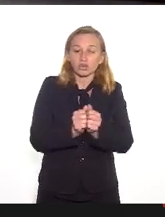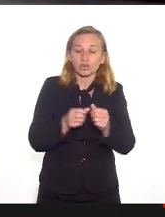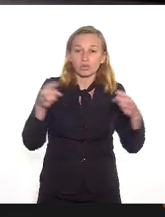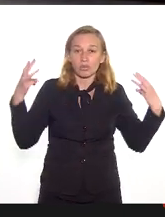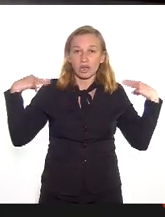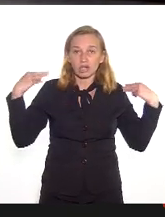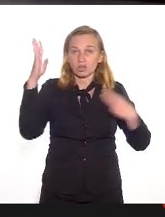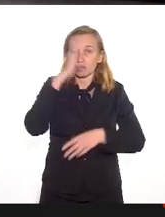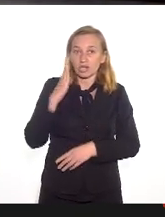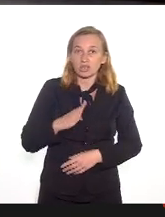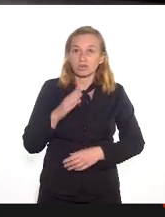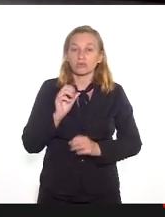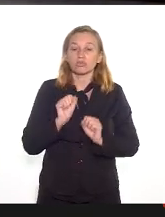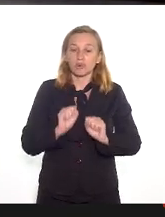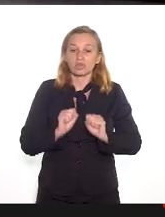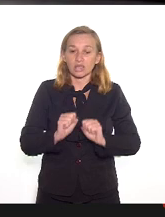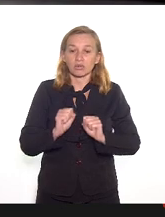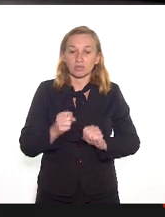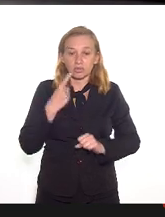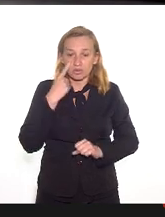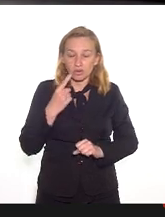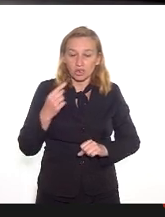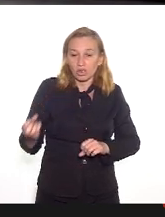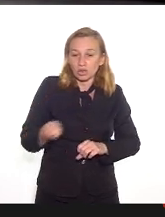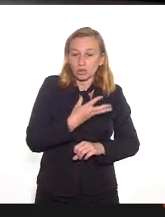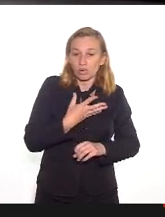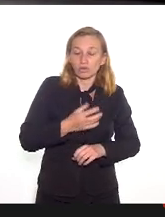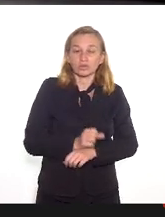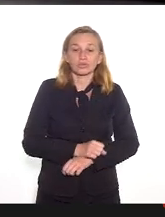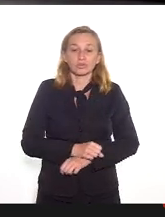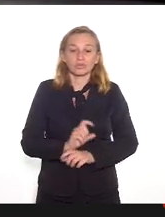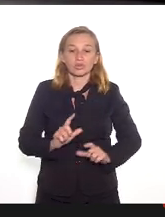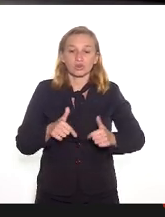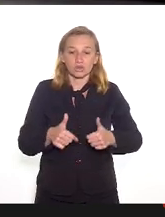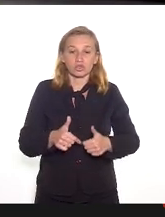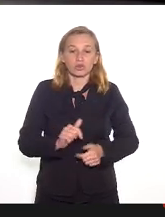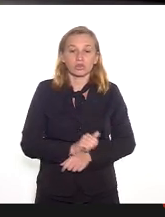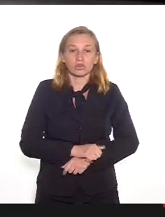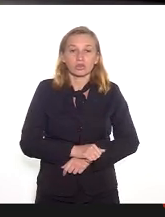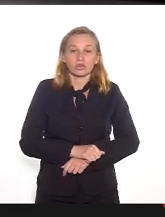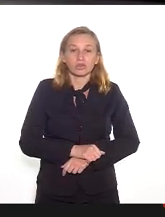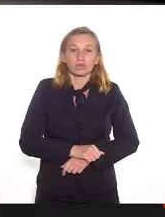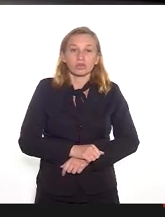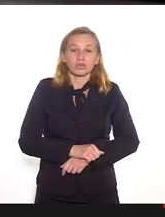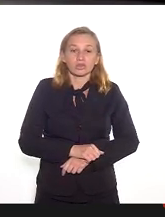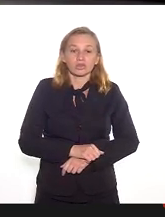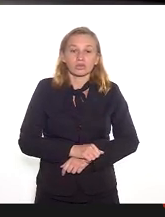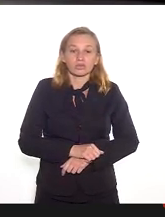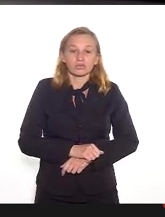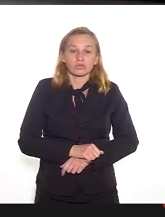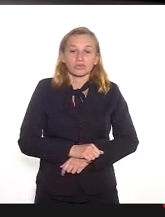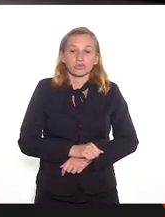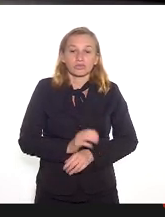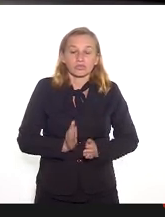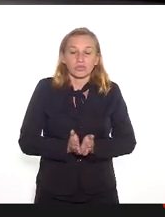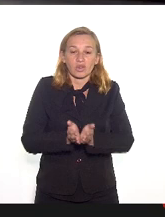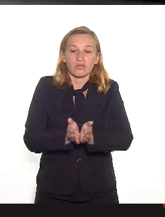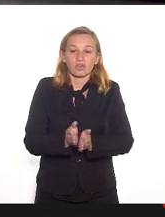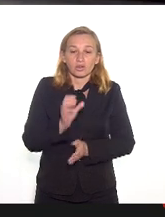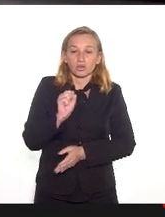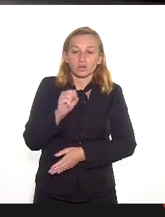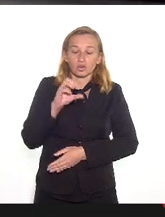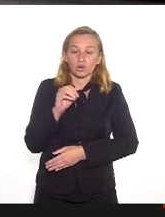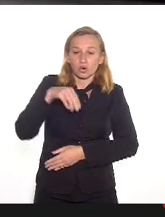Brasil, nós pudemos assim, alcançar até novos patamares. E um desses novos patamares foi a aquisição do navio oceanográfico, né,